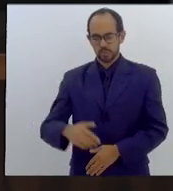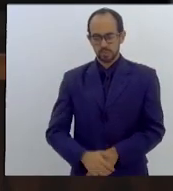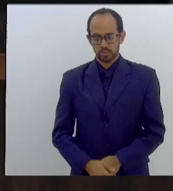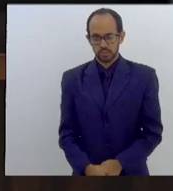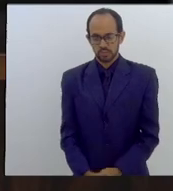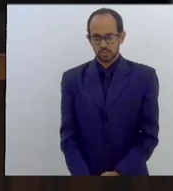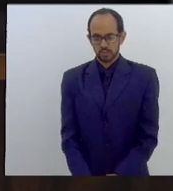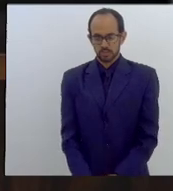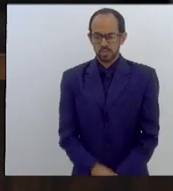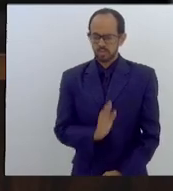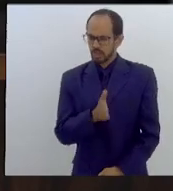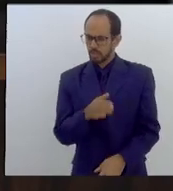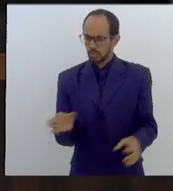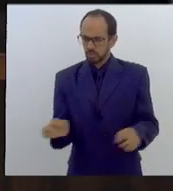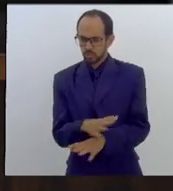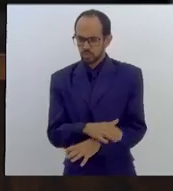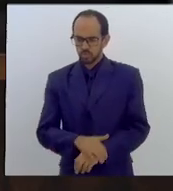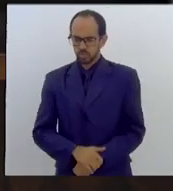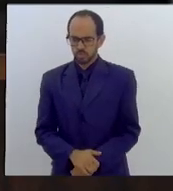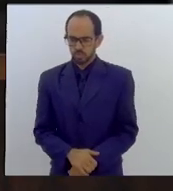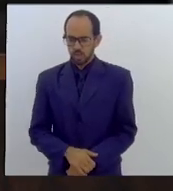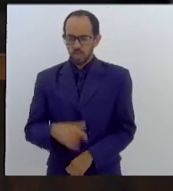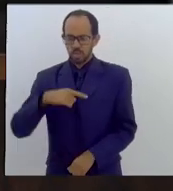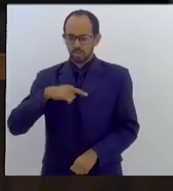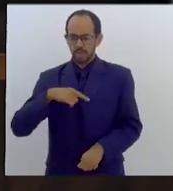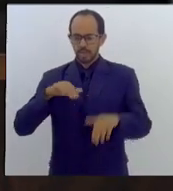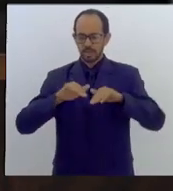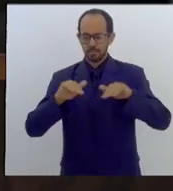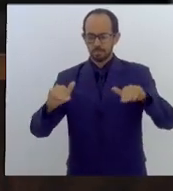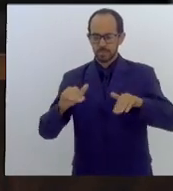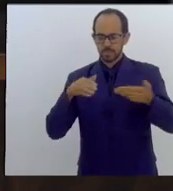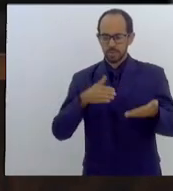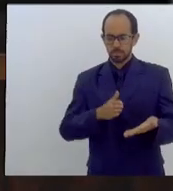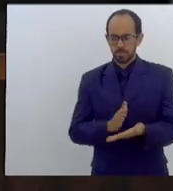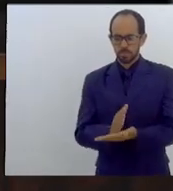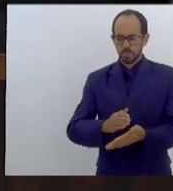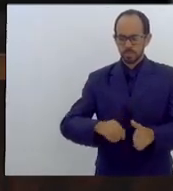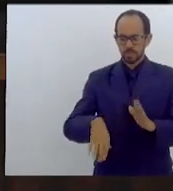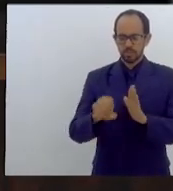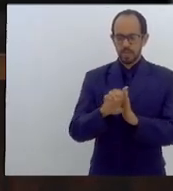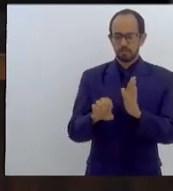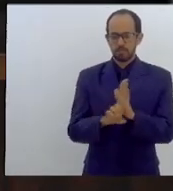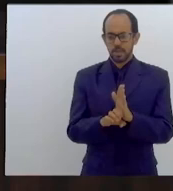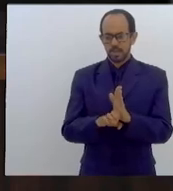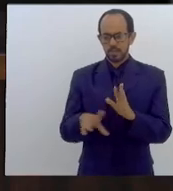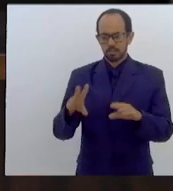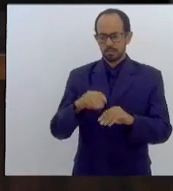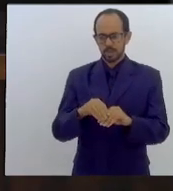Essa já está votada. Há sobre a mesa para aprovação da emenda aditiva